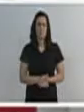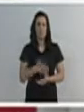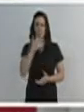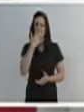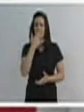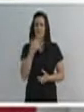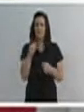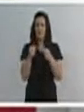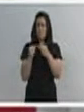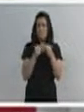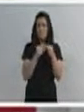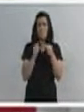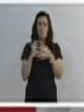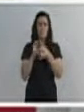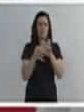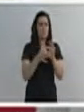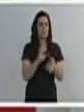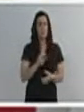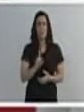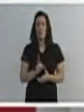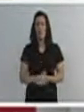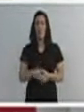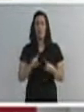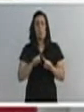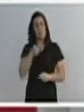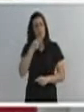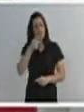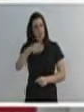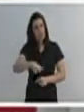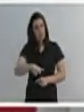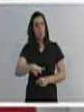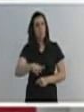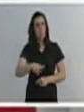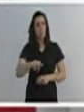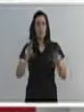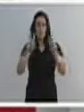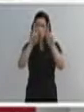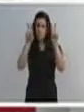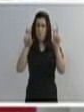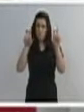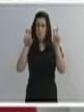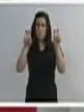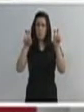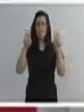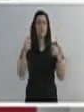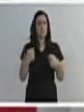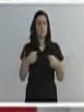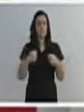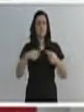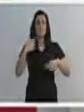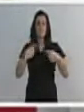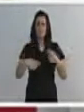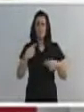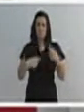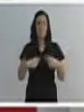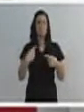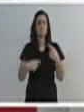desassociadas daquilo que eu pretendo dizer aqui, mas eu vou repetir. Esse é um tema que carece de debate,